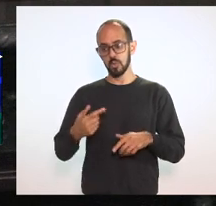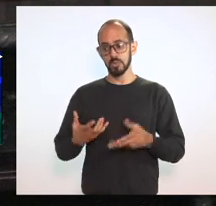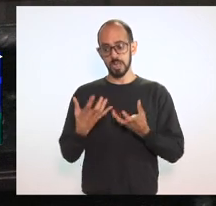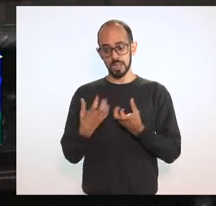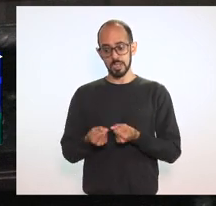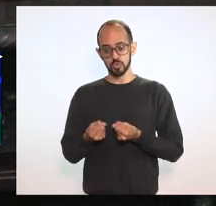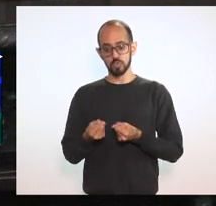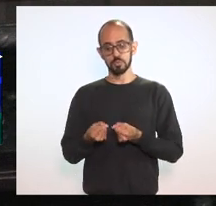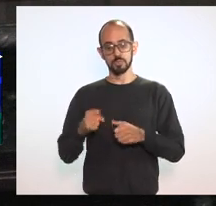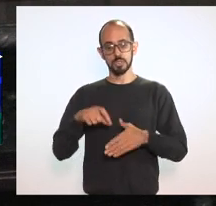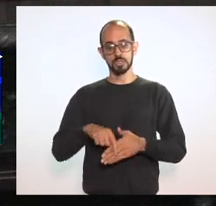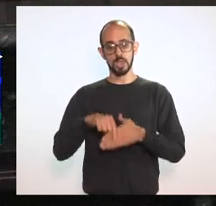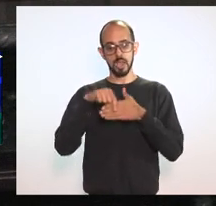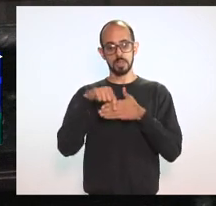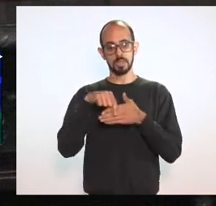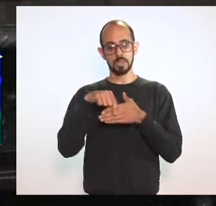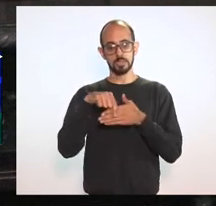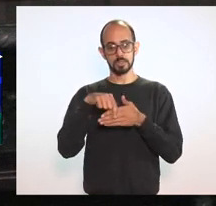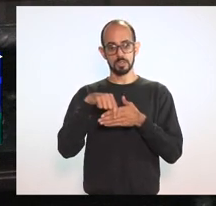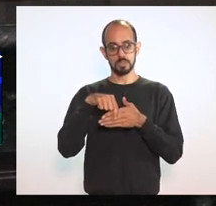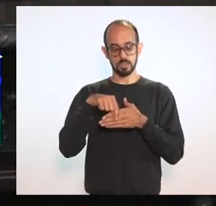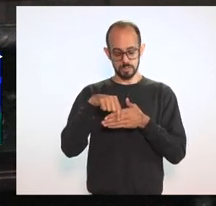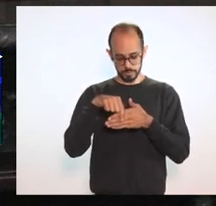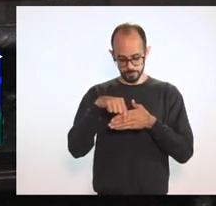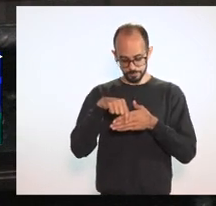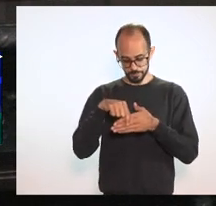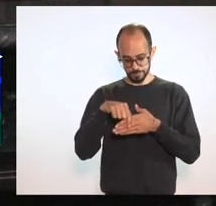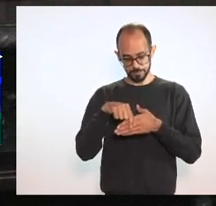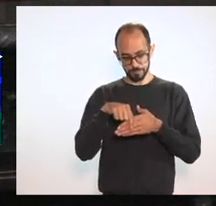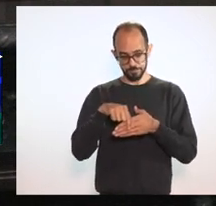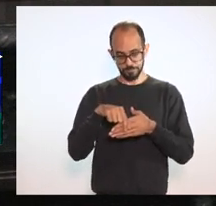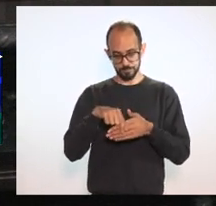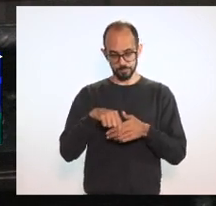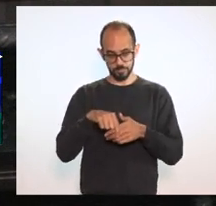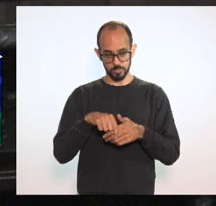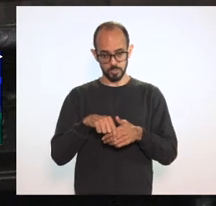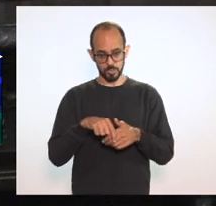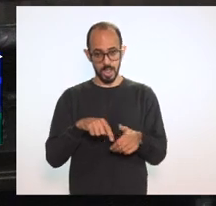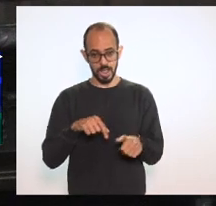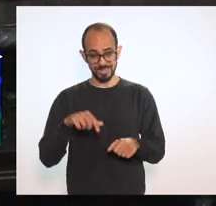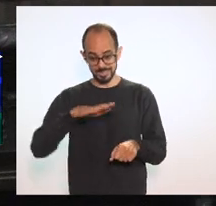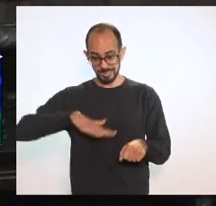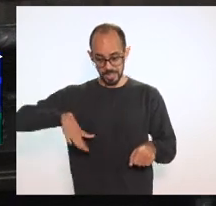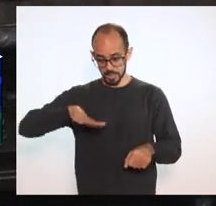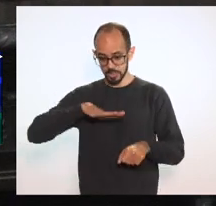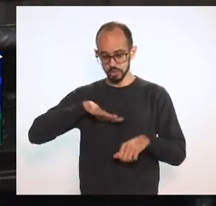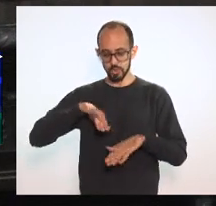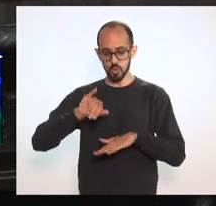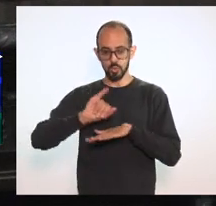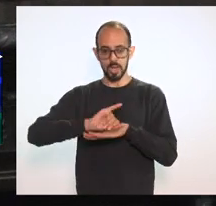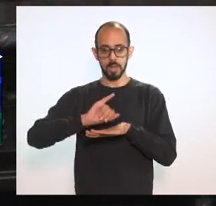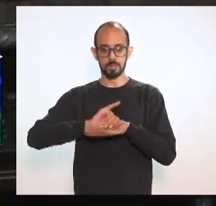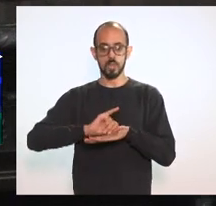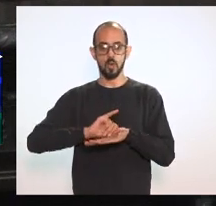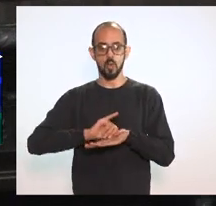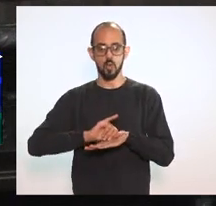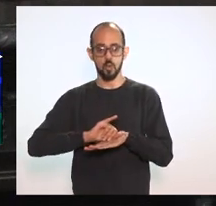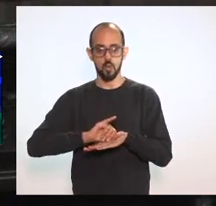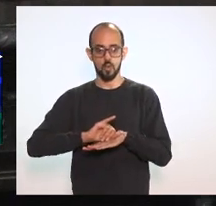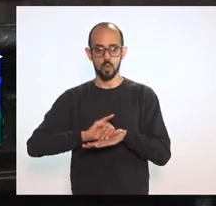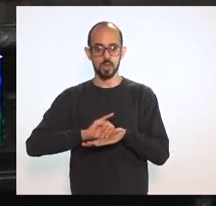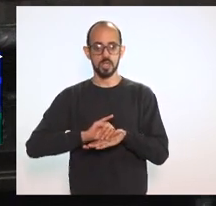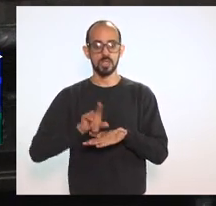liderança no enfrentamento coordenado é integrado pelo menos na região metropolitana hora o governador reagiu com preocupação